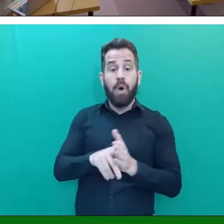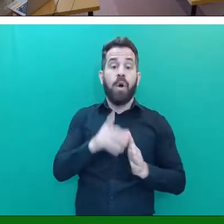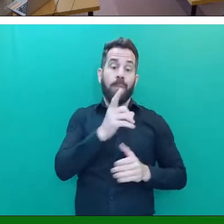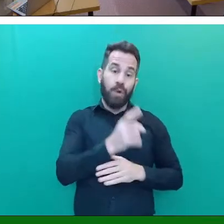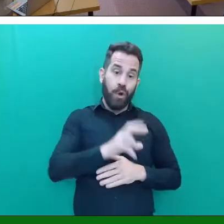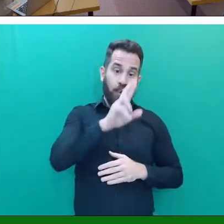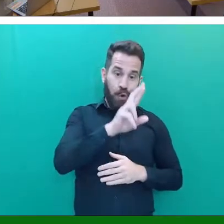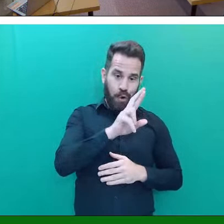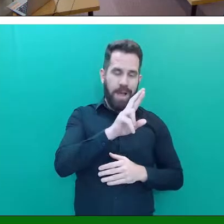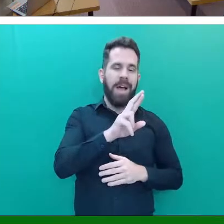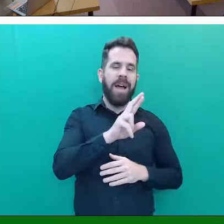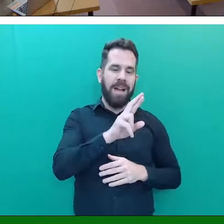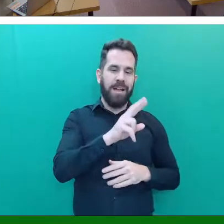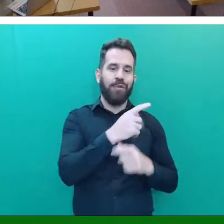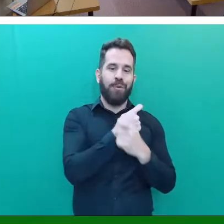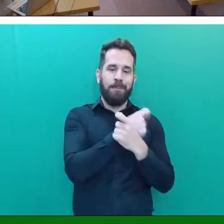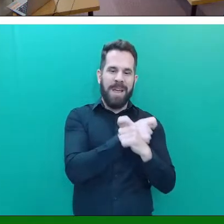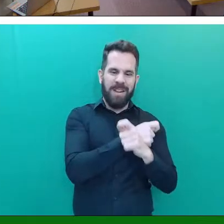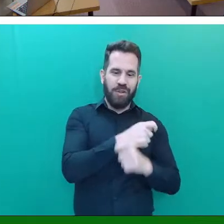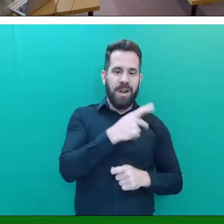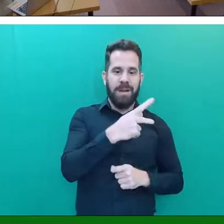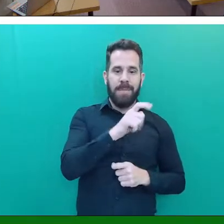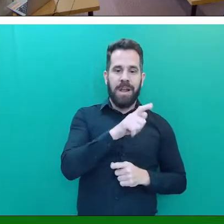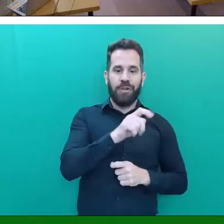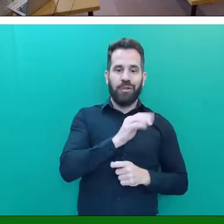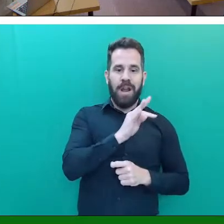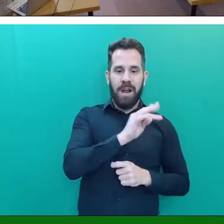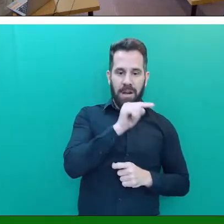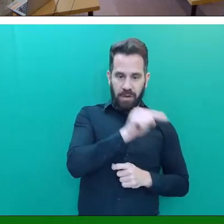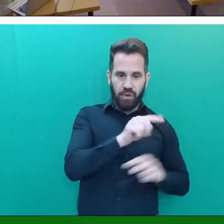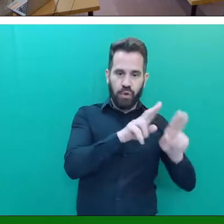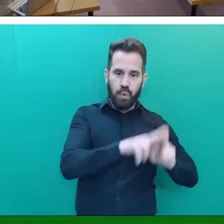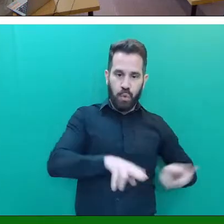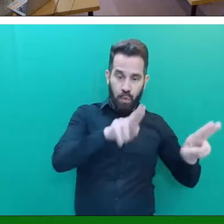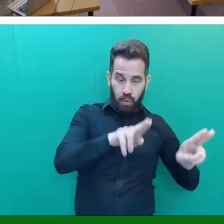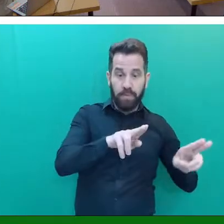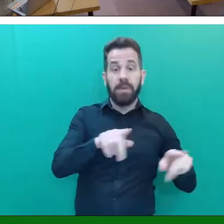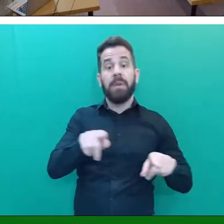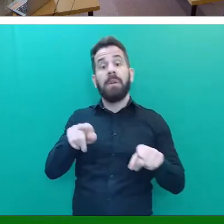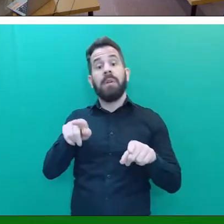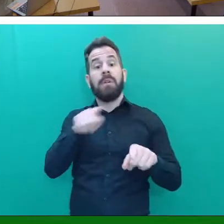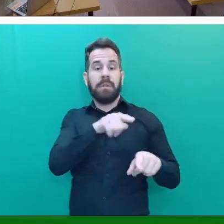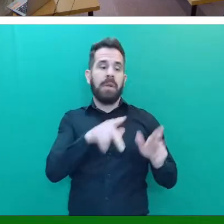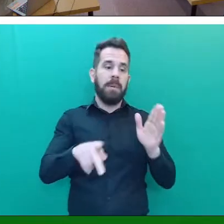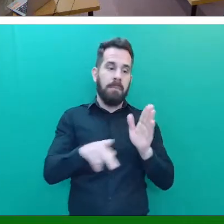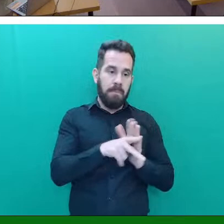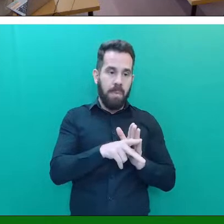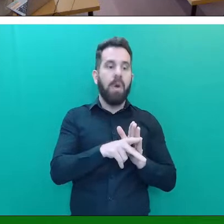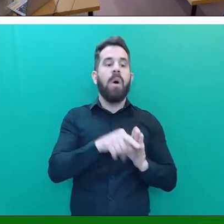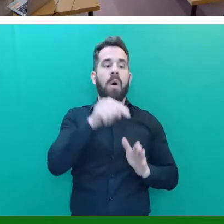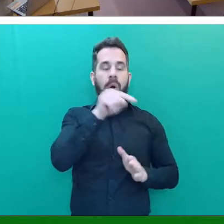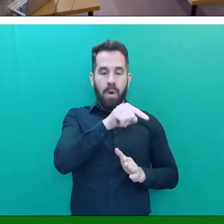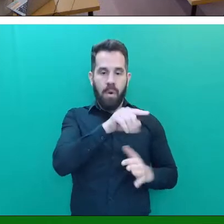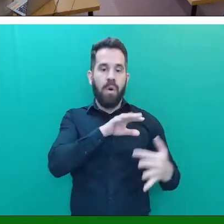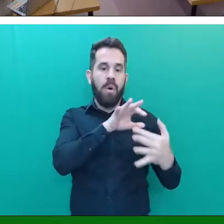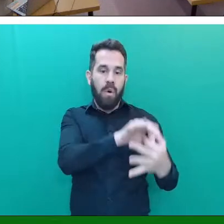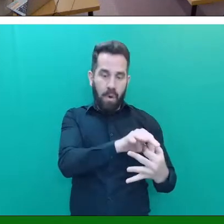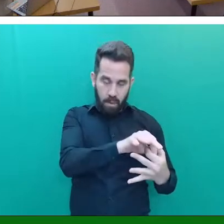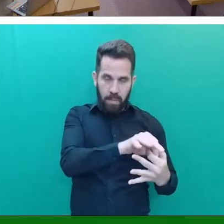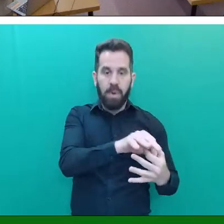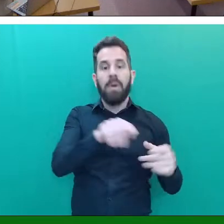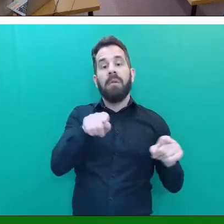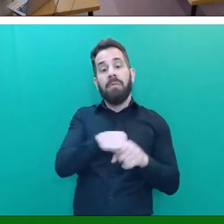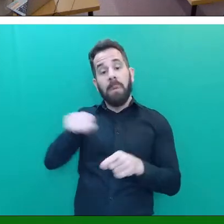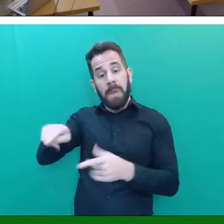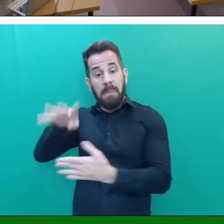aqui da Faculdade de Tradução e Interpretação, nessa aproximação também entre Brasil e